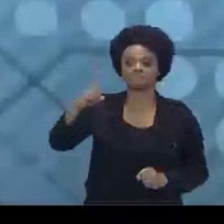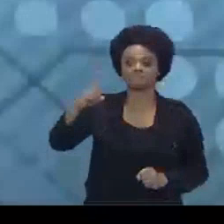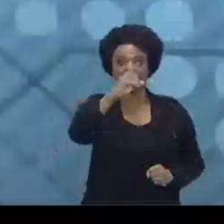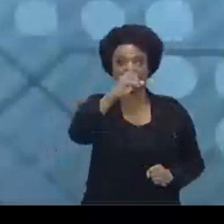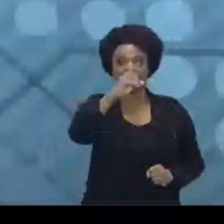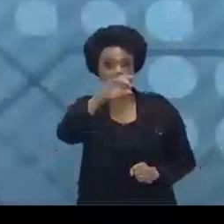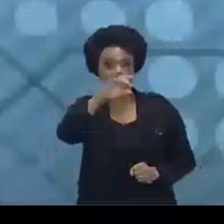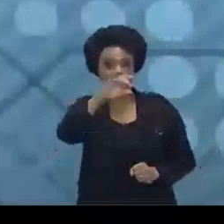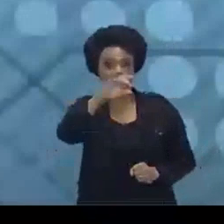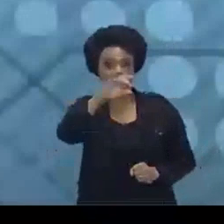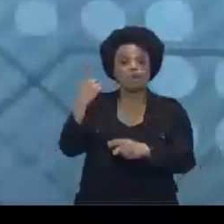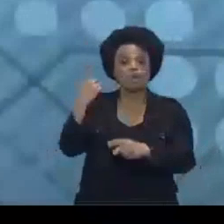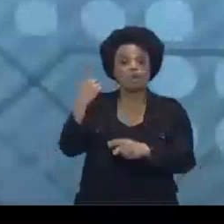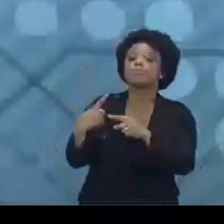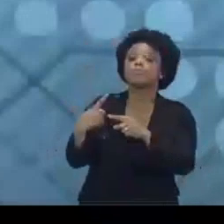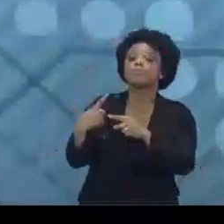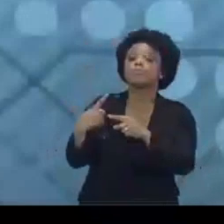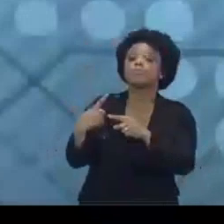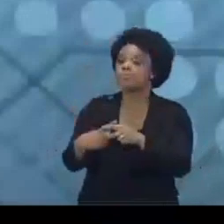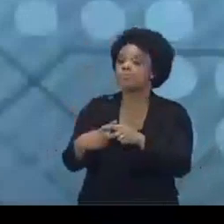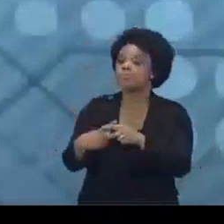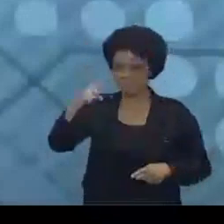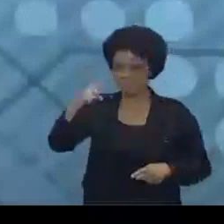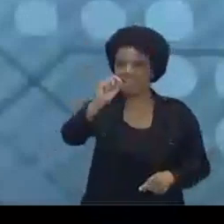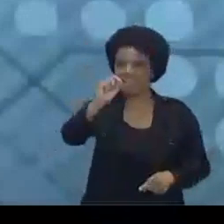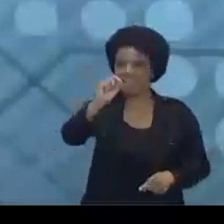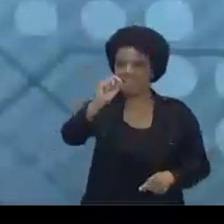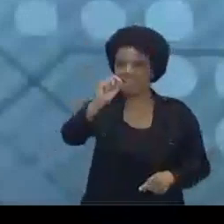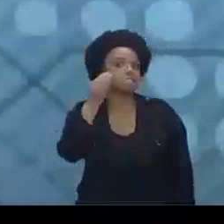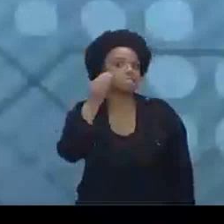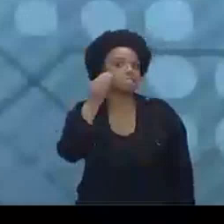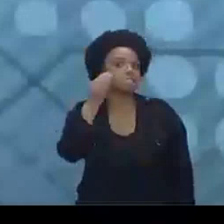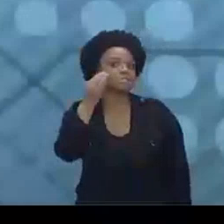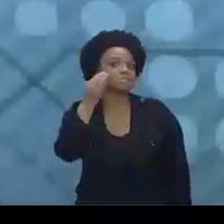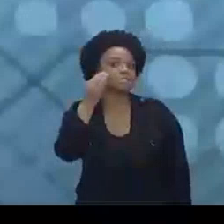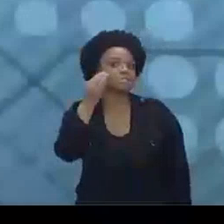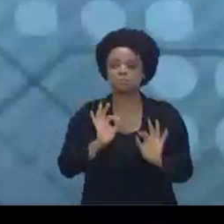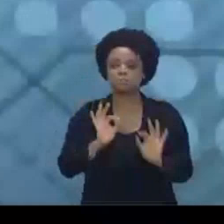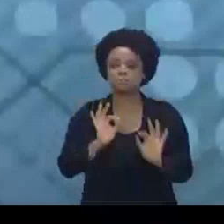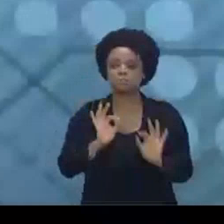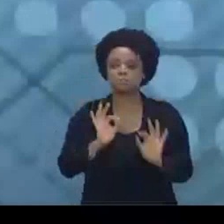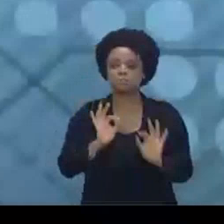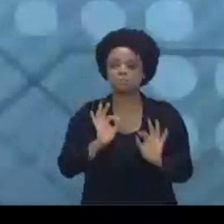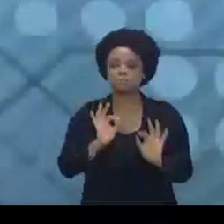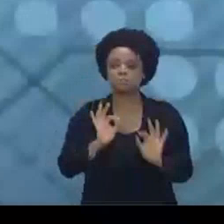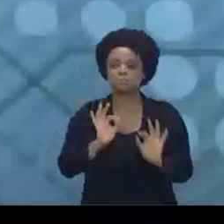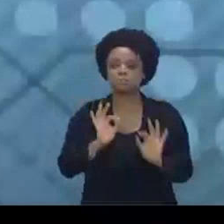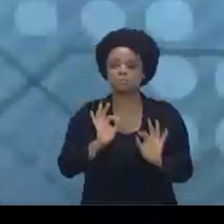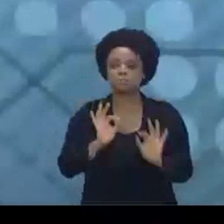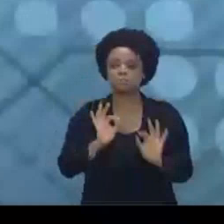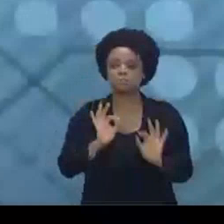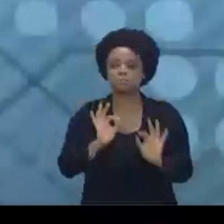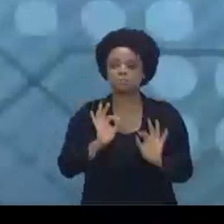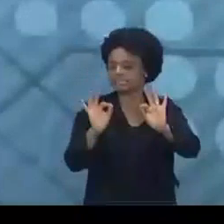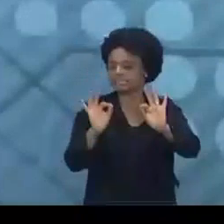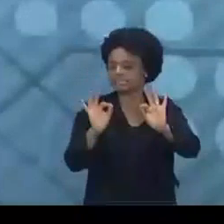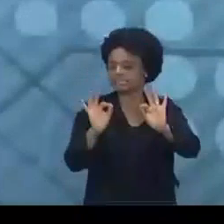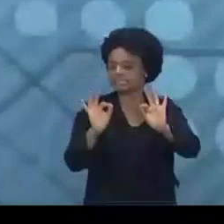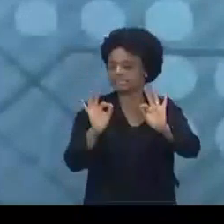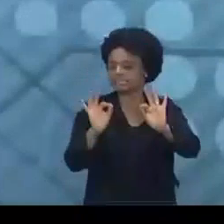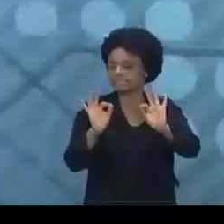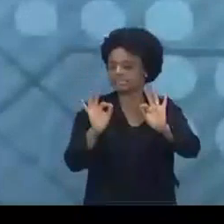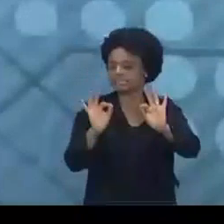dados. Por quê? Você vai ver que é um experimento simples, que ele consegue, que você consegue